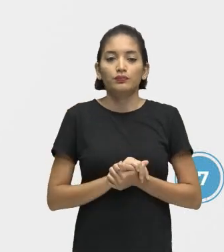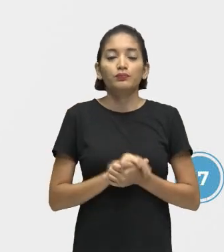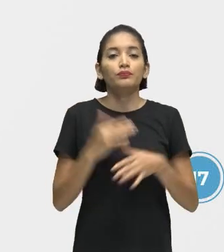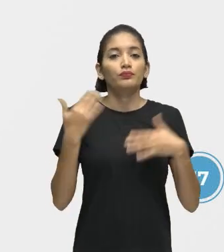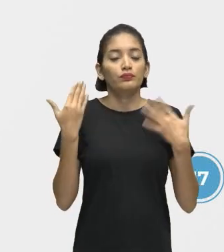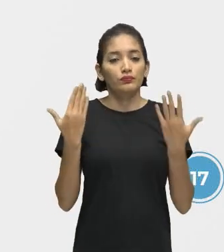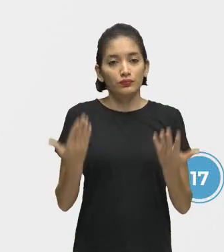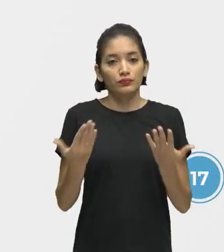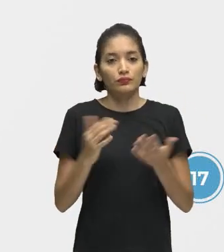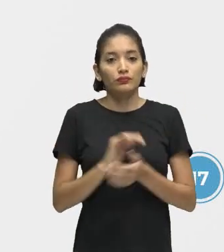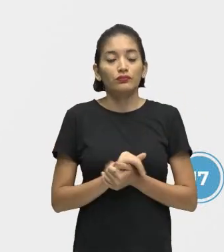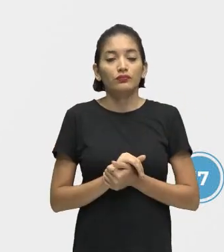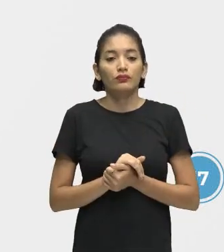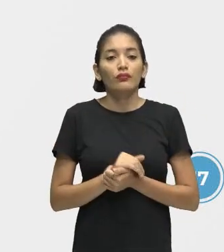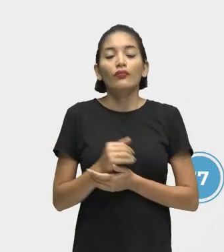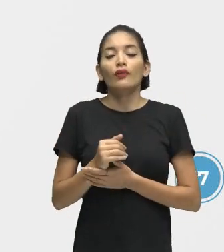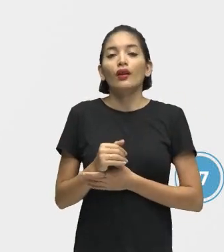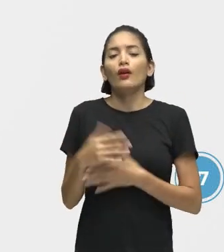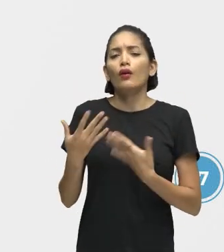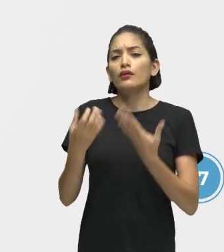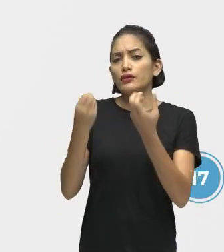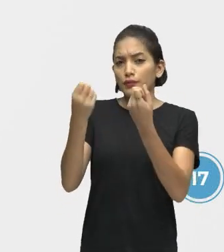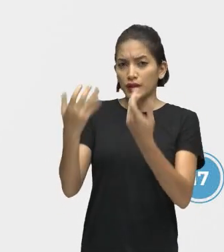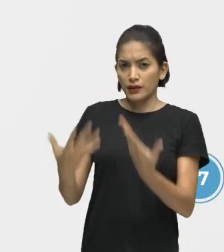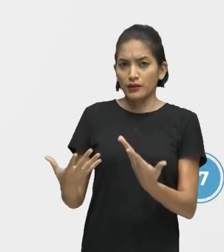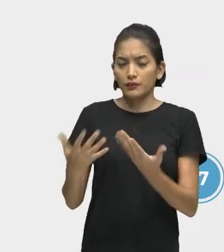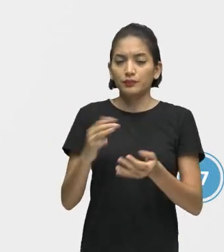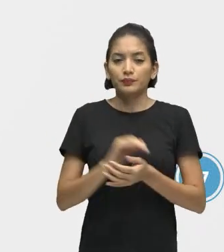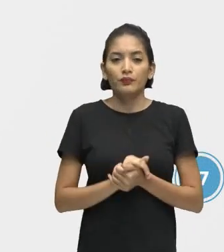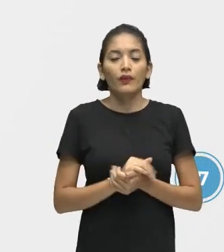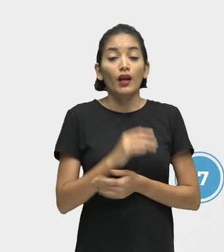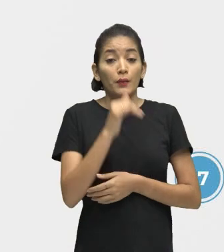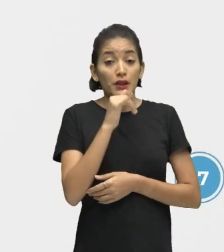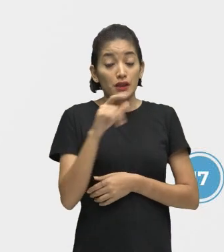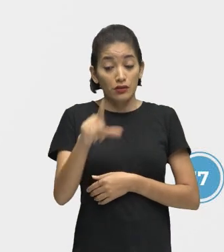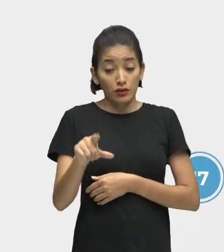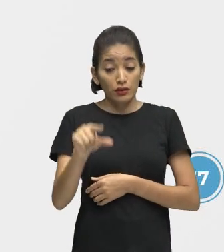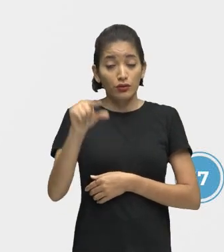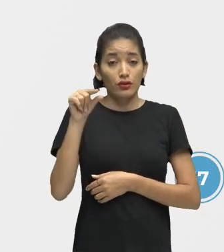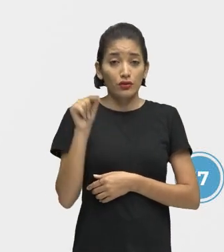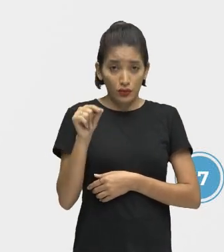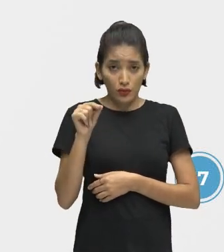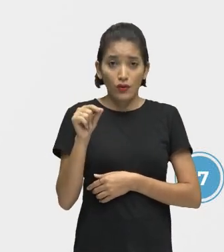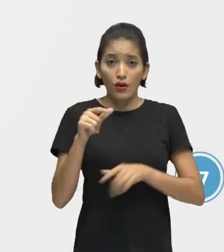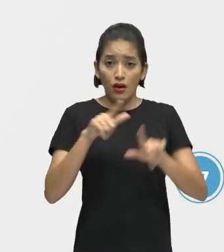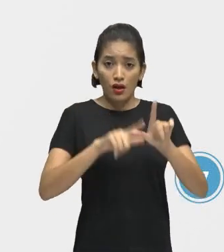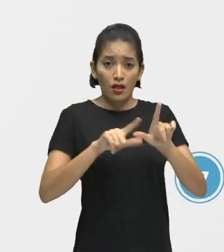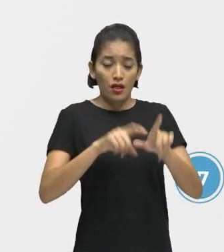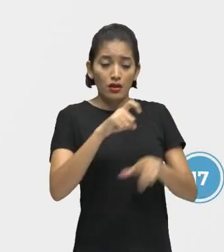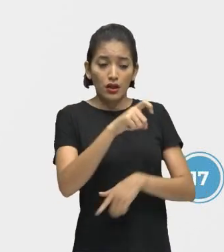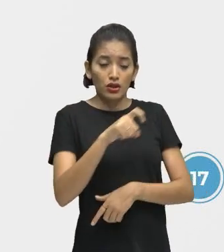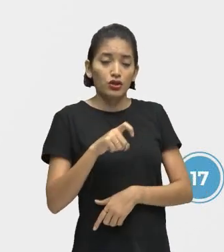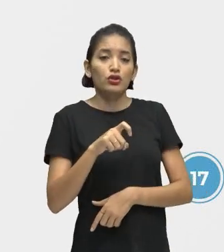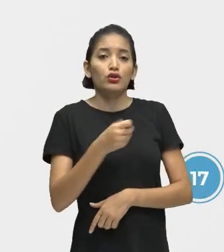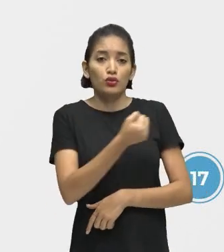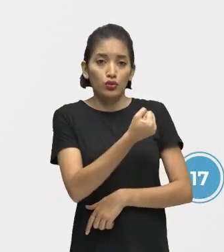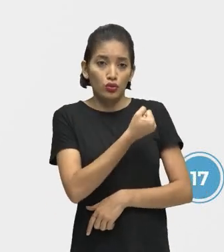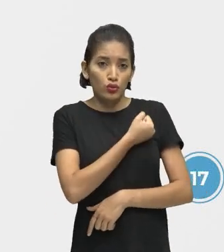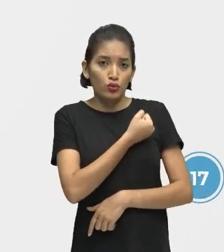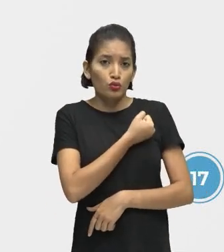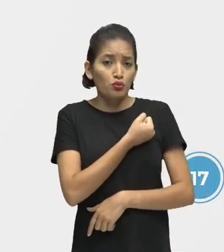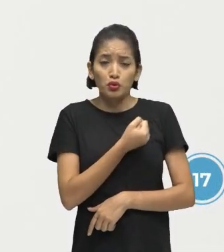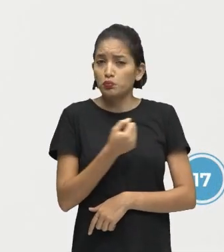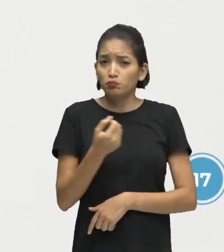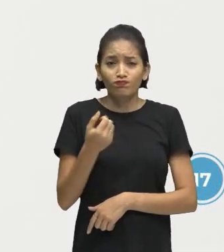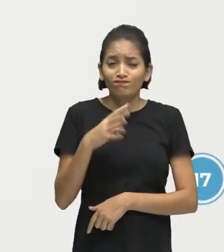Então, a observação que temos aqui, se a gente escolhe a letra x para o número